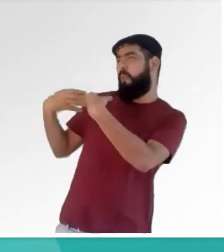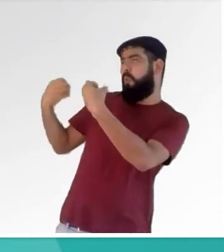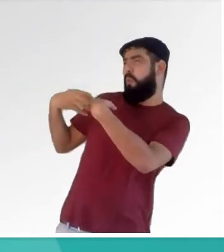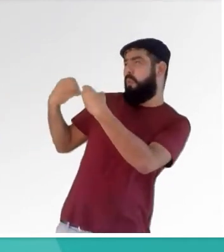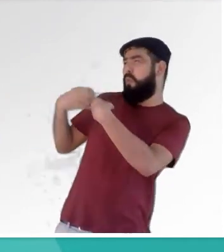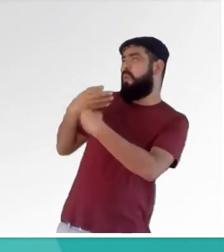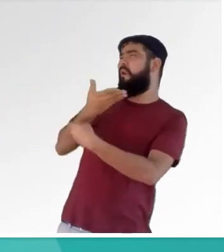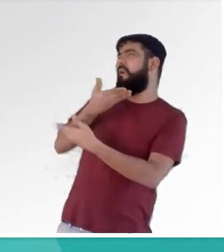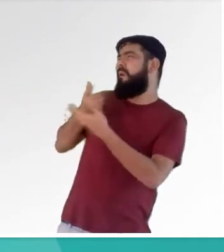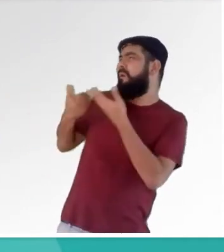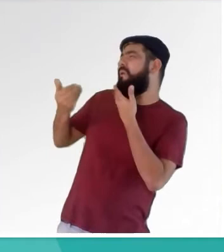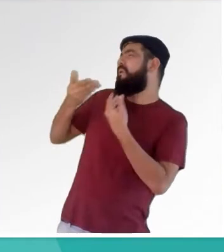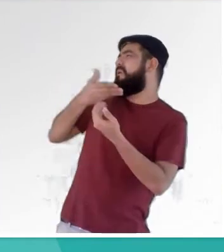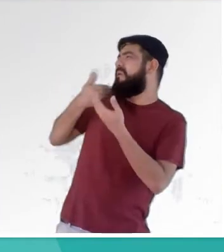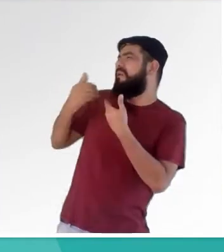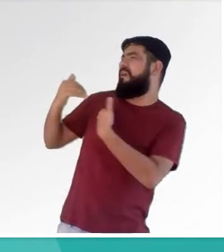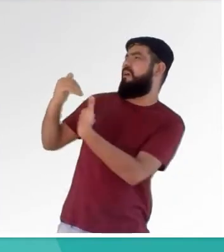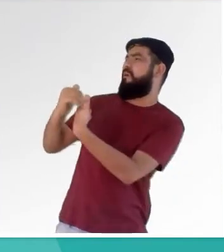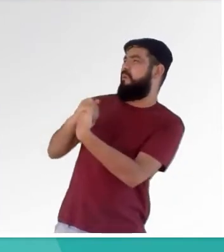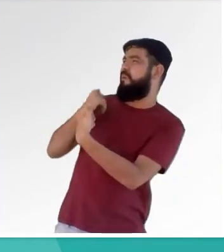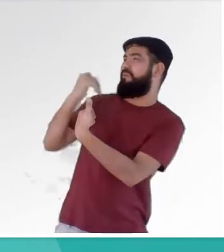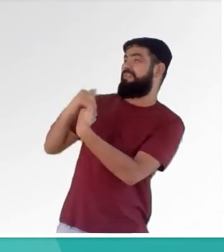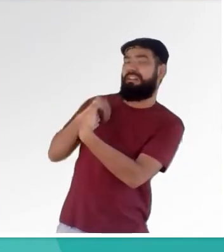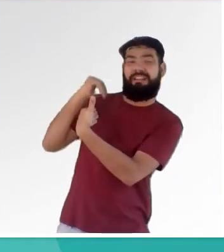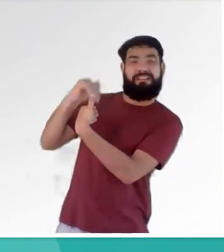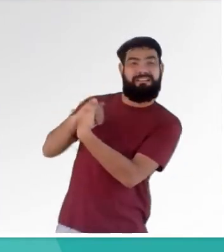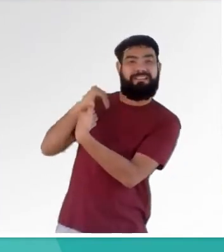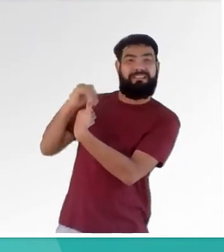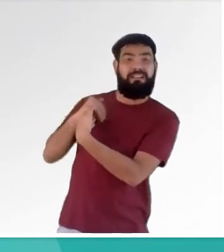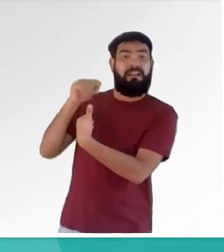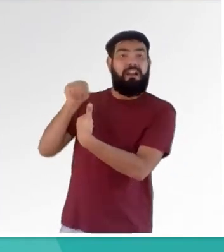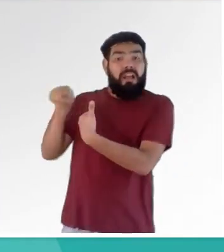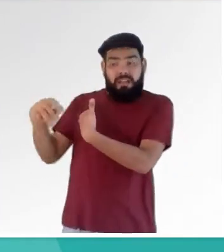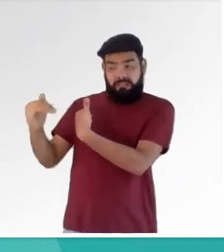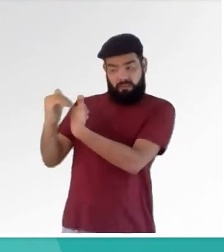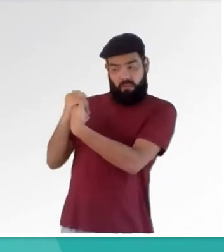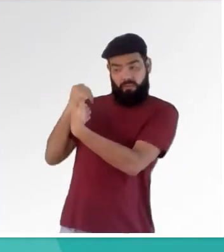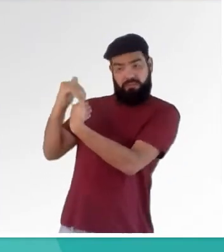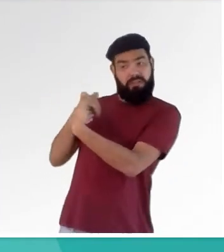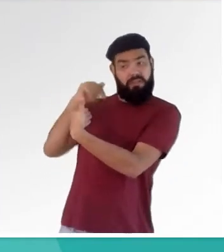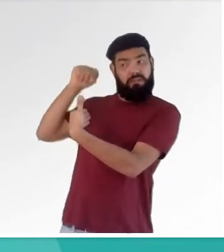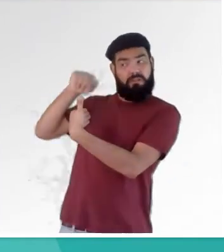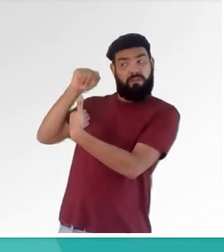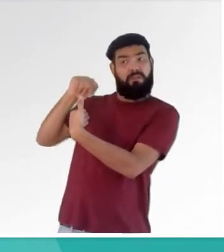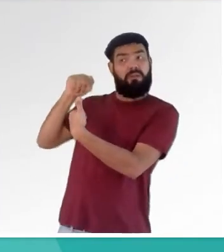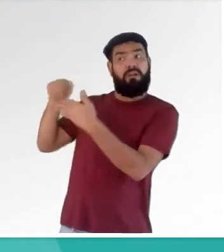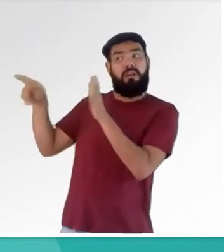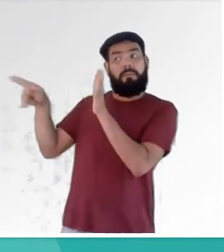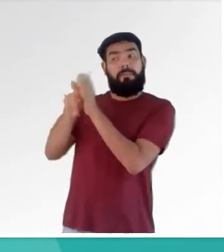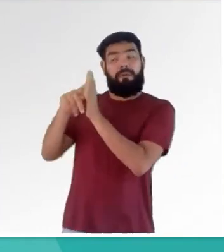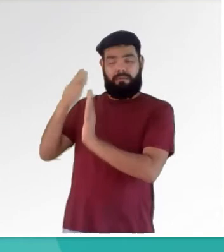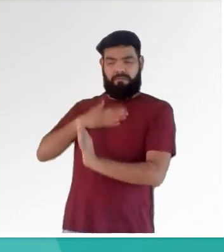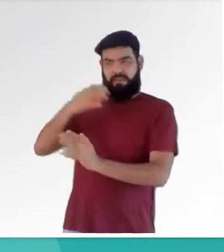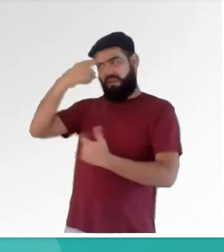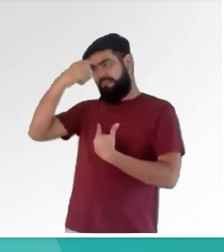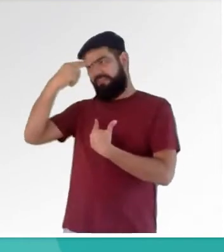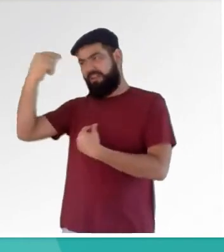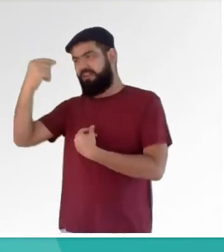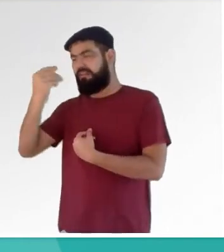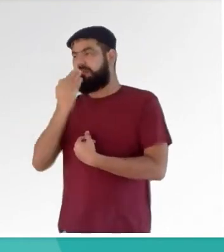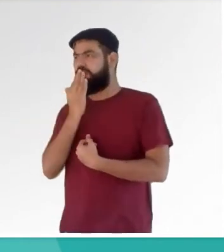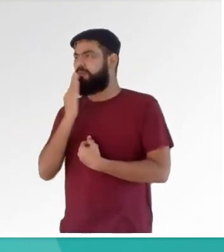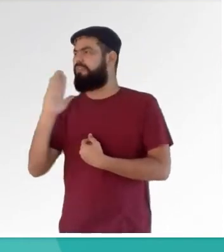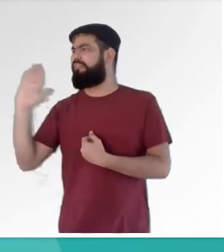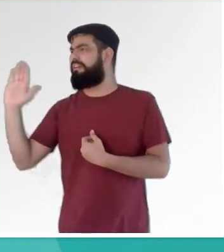Esses ensinamentos, eles estão relacionados com o quê? Com a sua fé que você professa, com a crença que